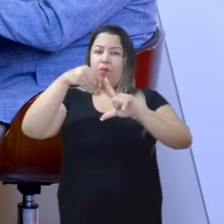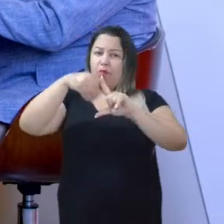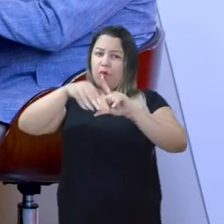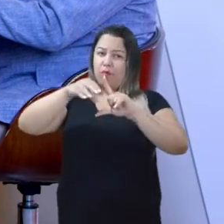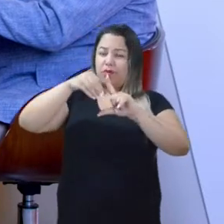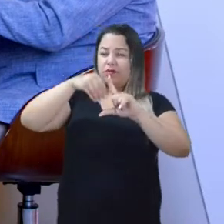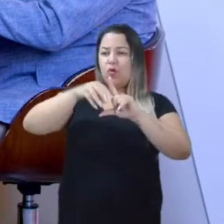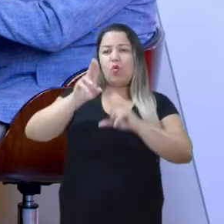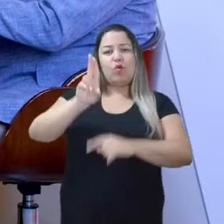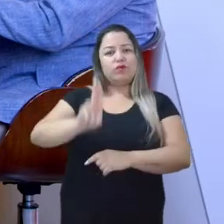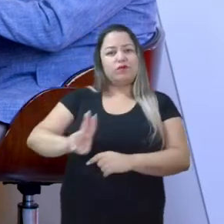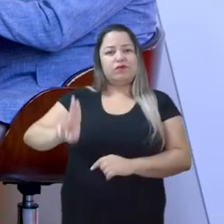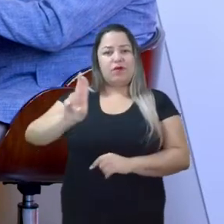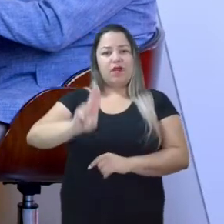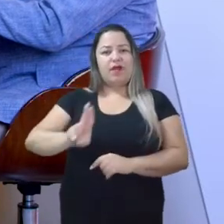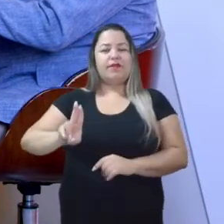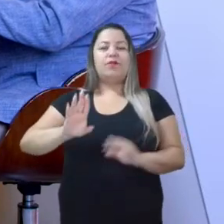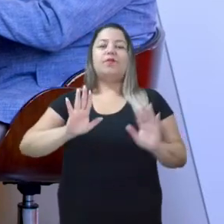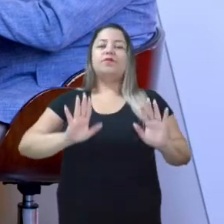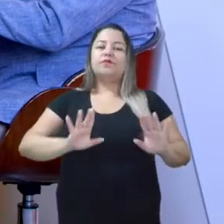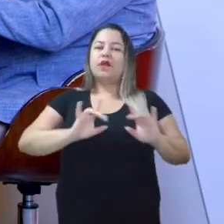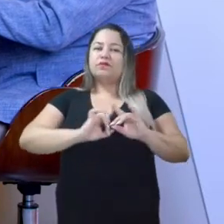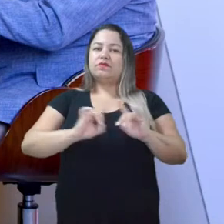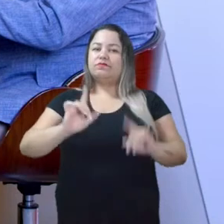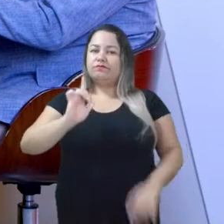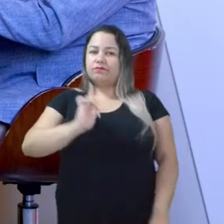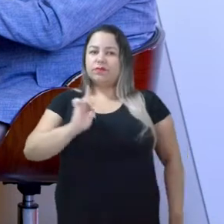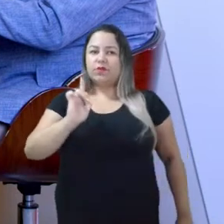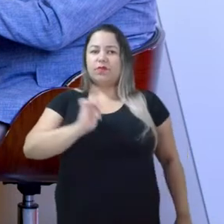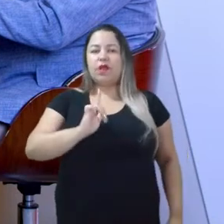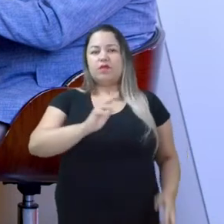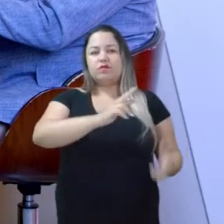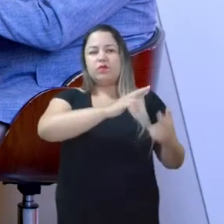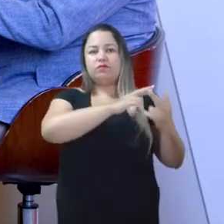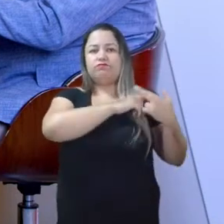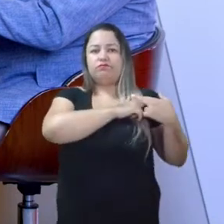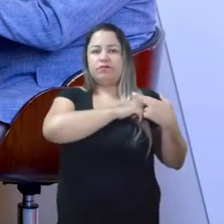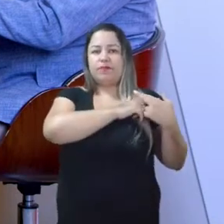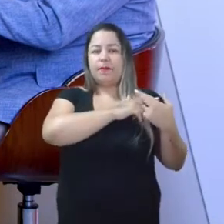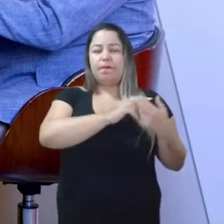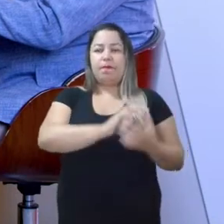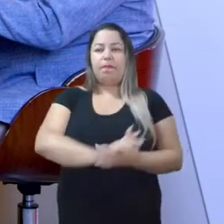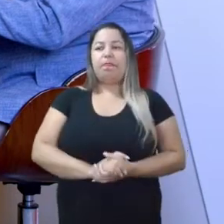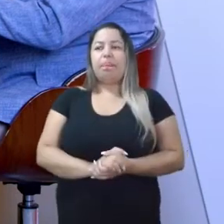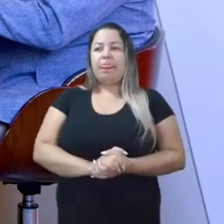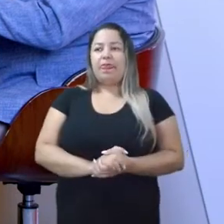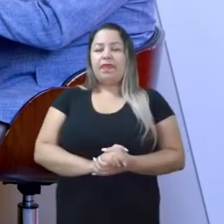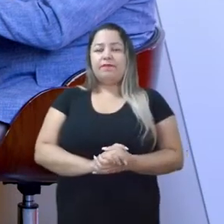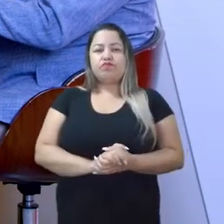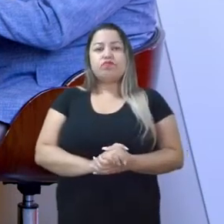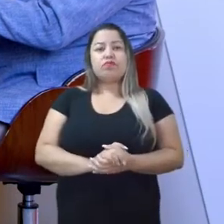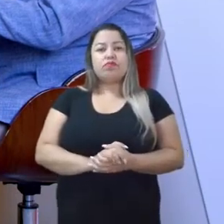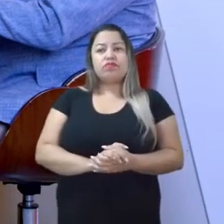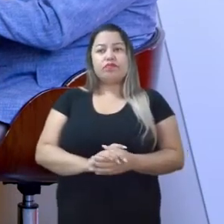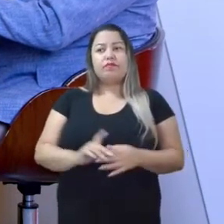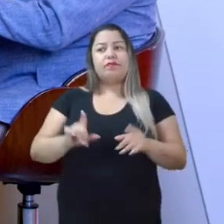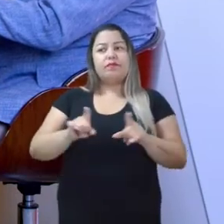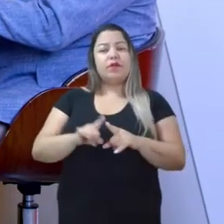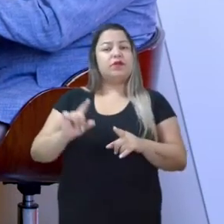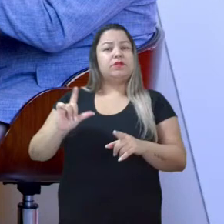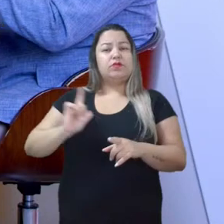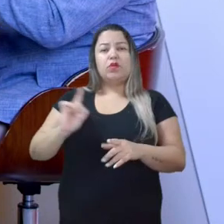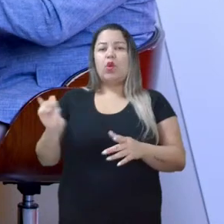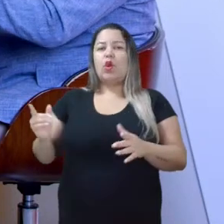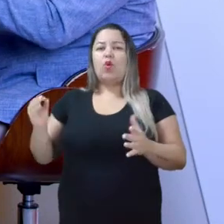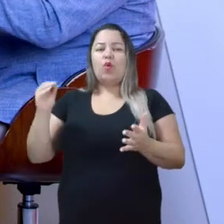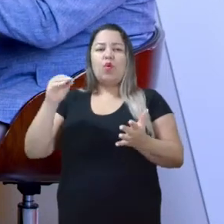usuários, mas que tem a ver com as responsabilidades pelos eventuais descumprimentos ou cumprimentos